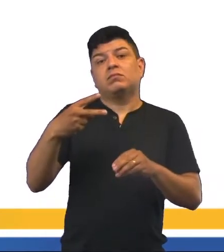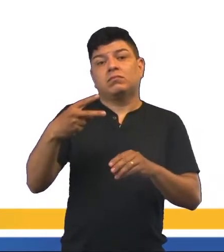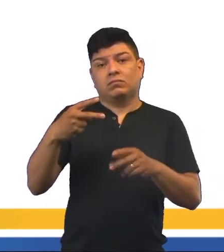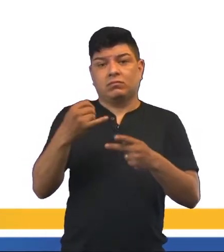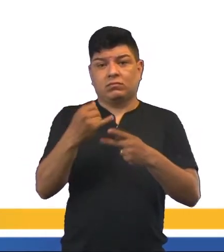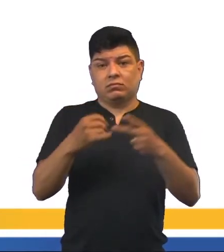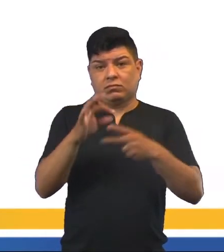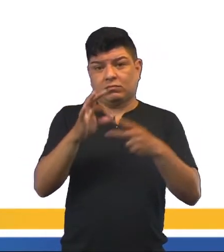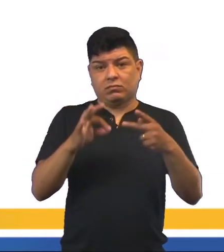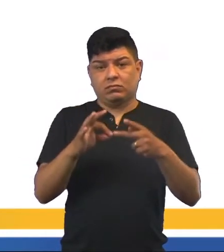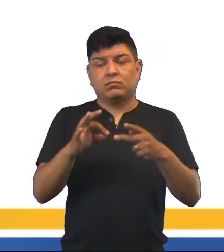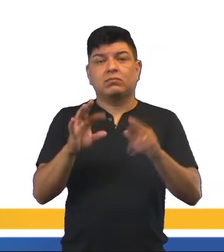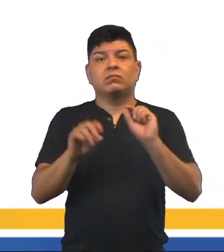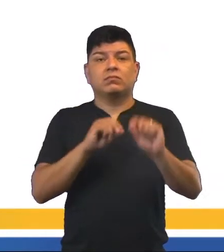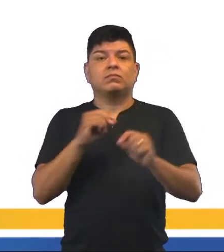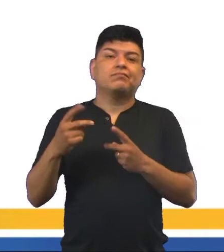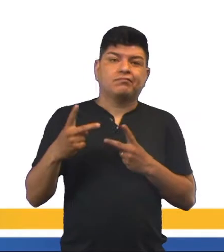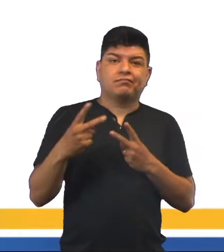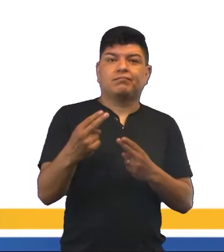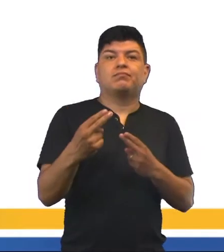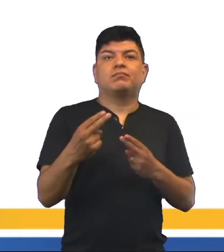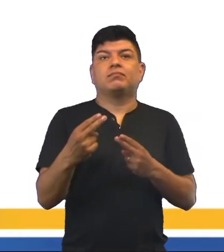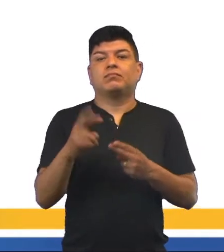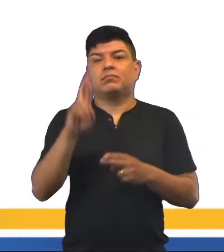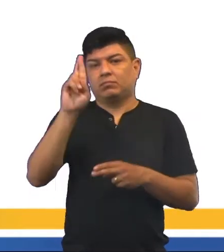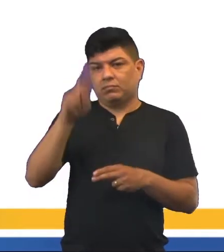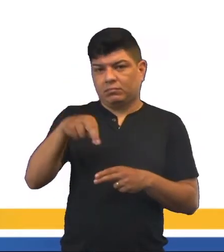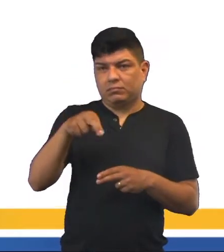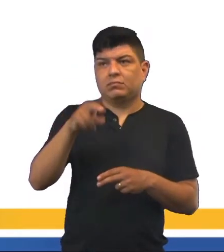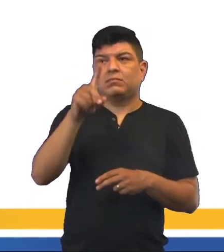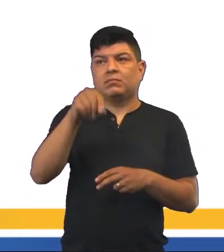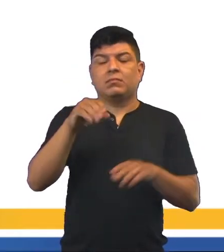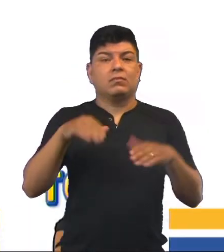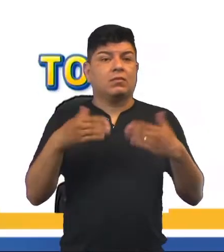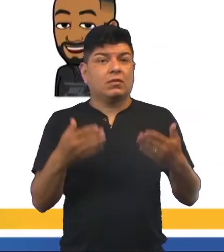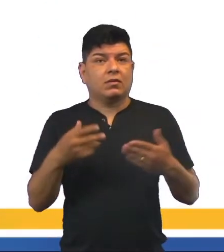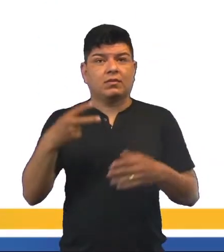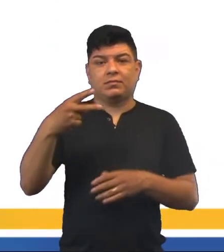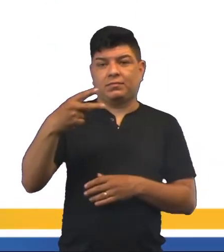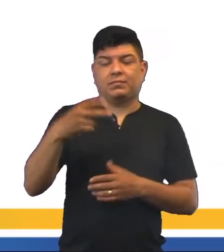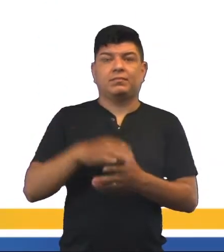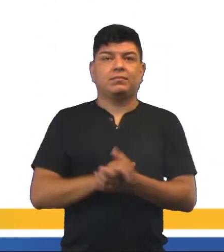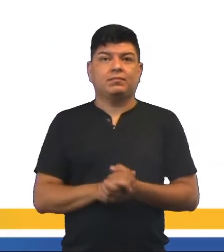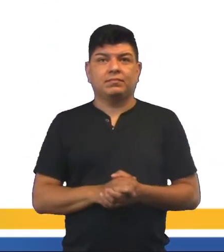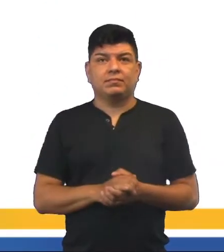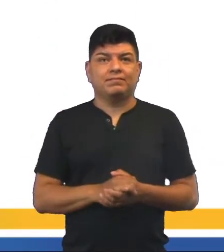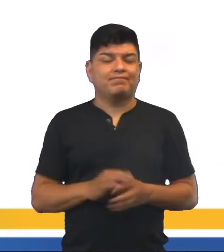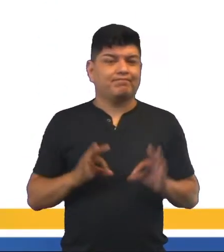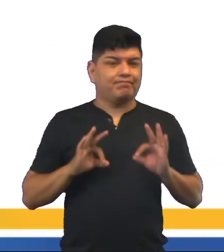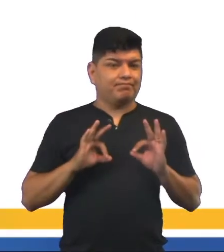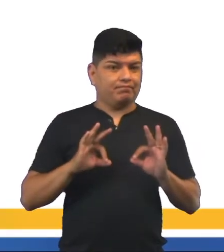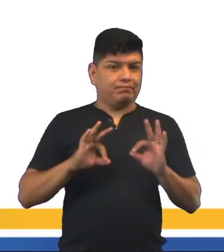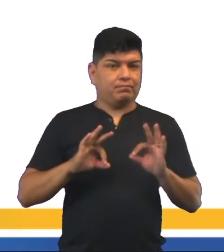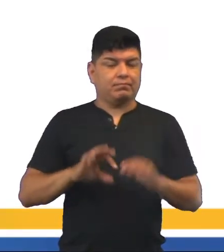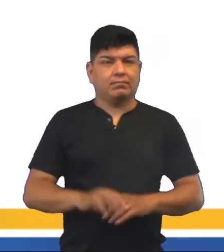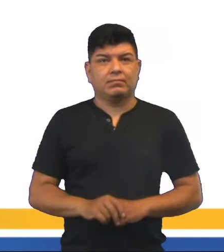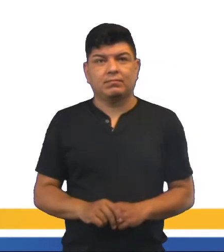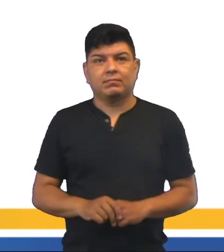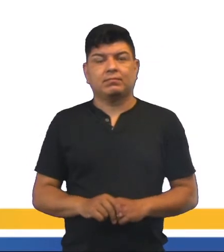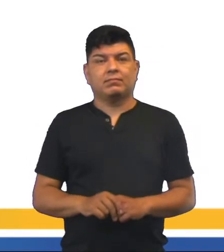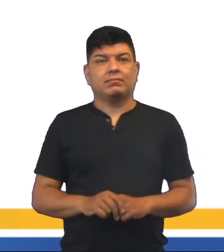dois pentágonos, são semelhantes. E a razão de semelhança é 2. Top, não é mesmo?